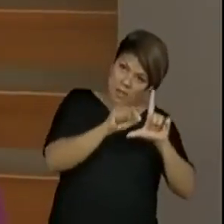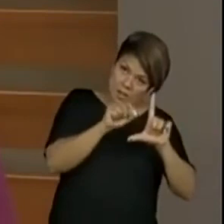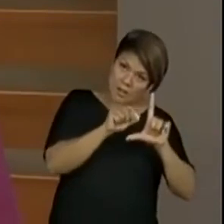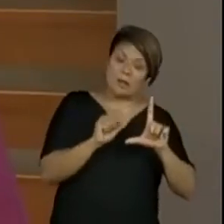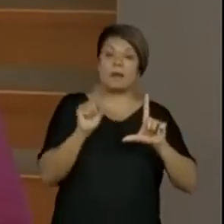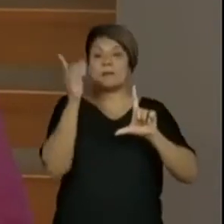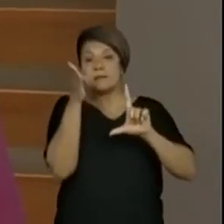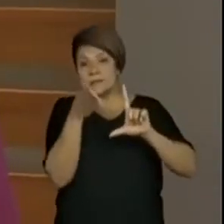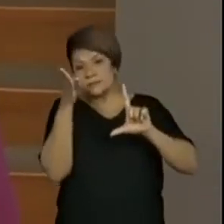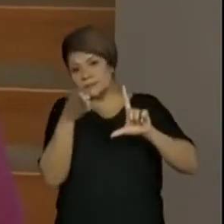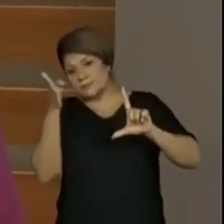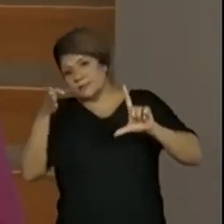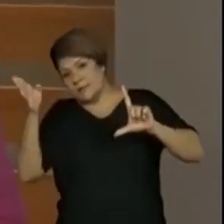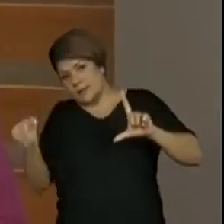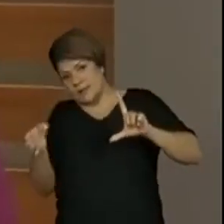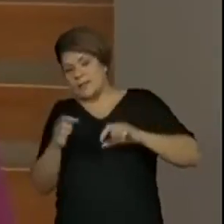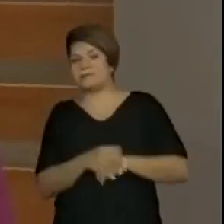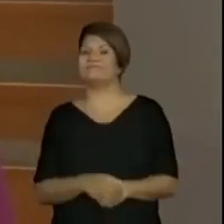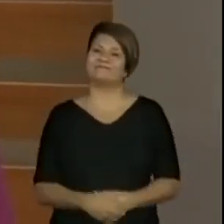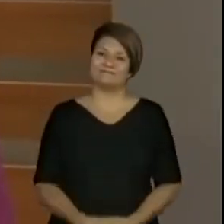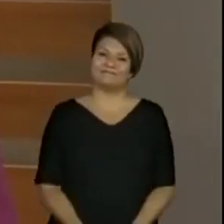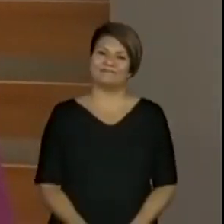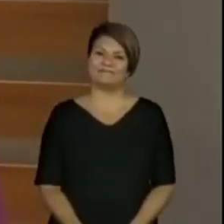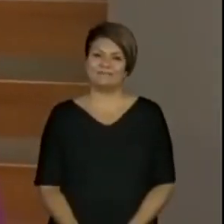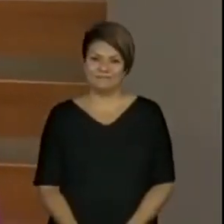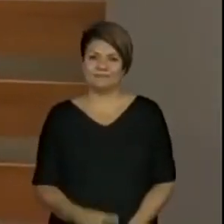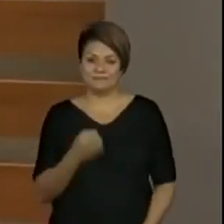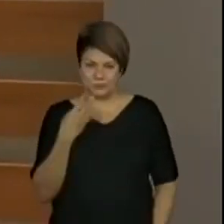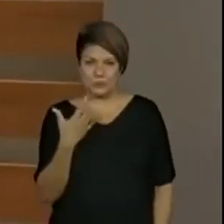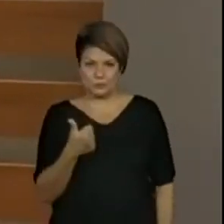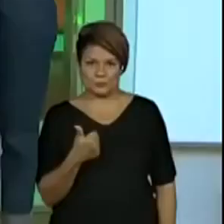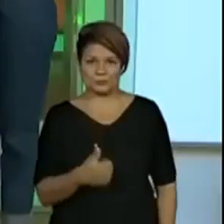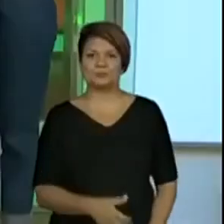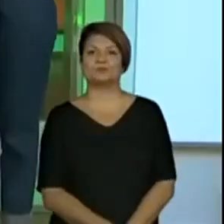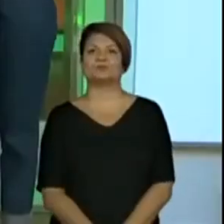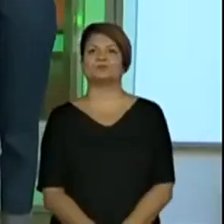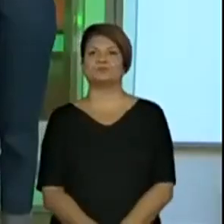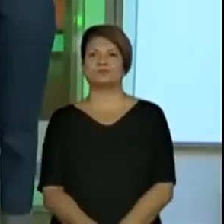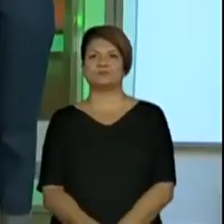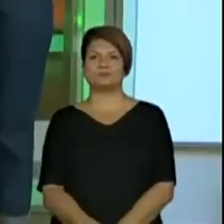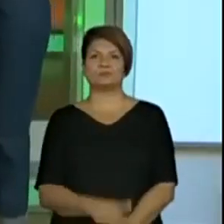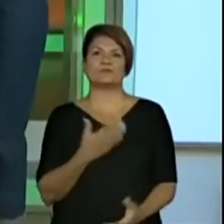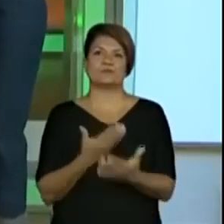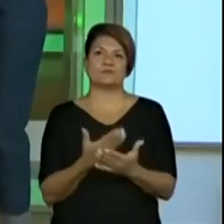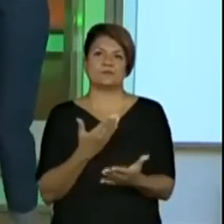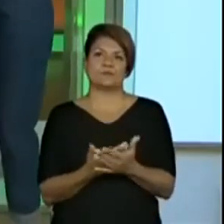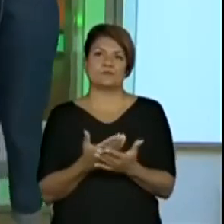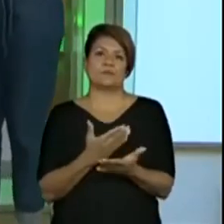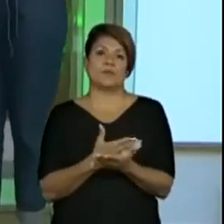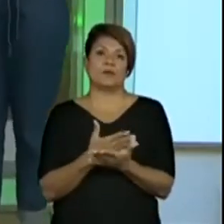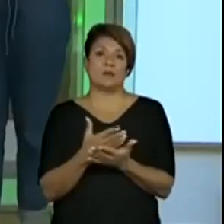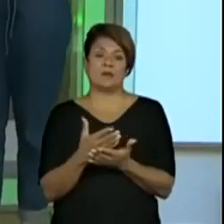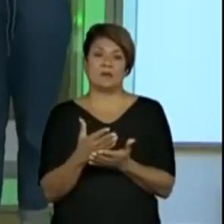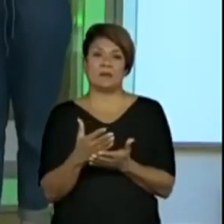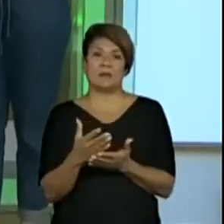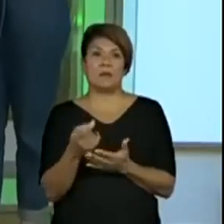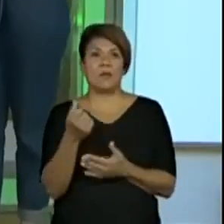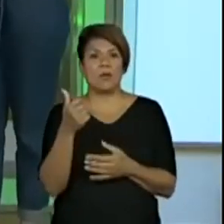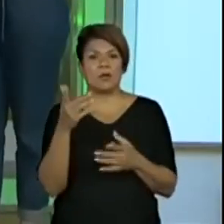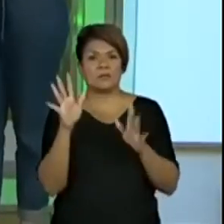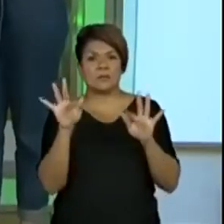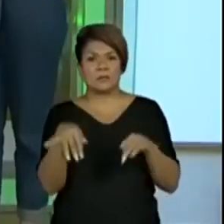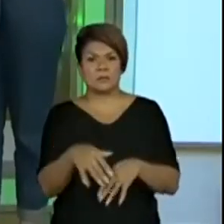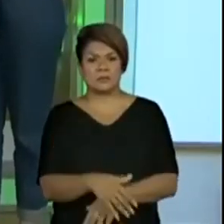contar duas vezes ou mais vezes aquilo que já foi contado. Podemos? Podemos. A nossa aula só está quase terminando, porque passa Puxa